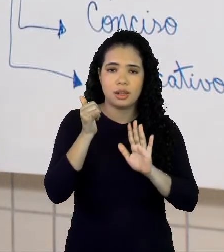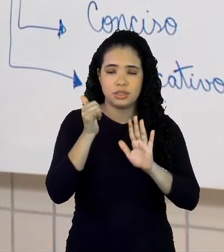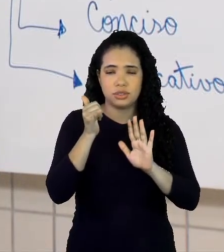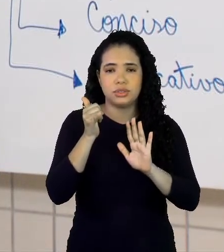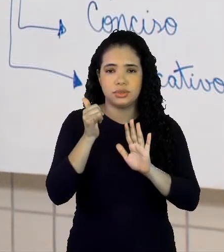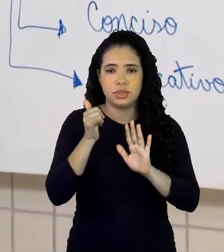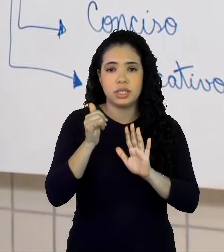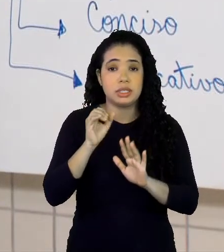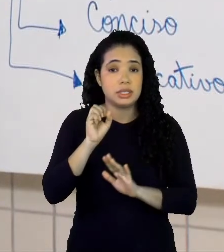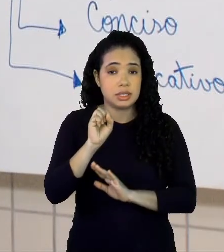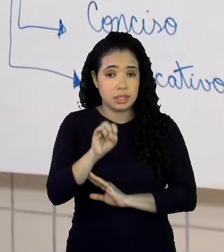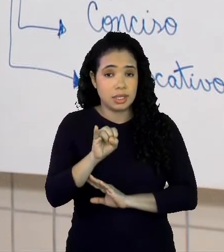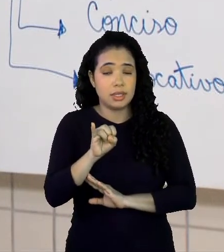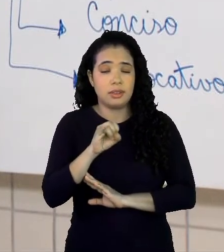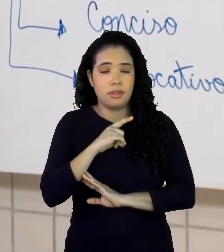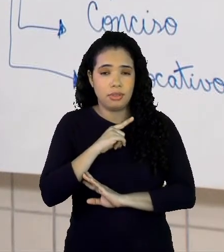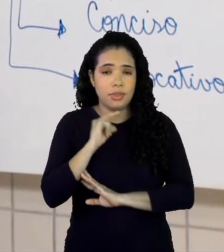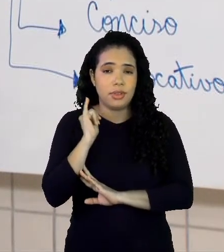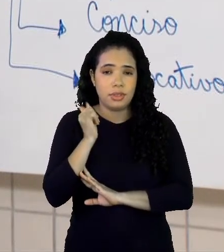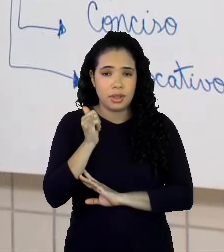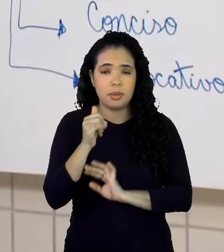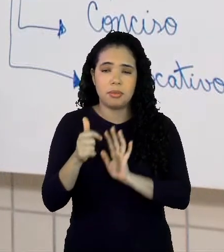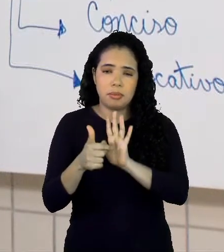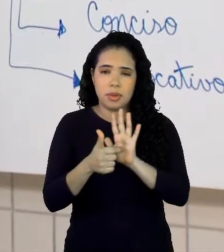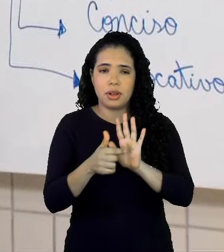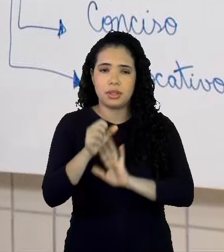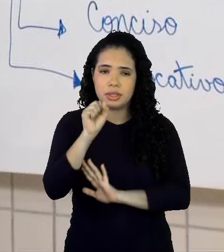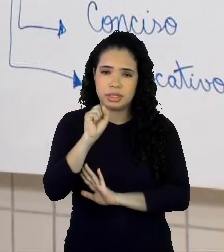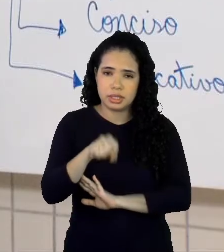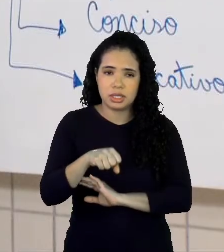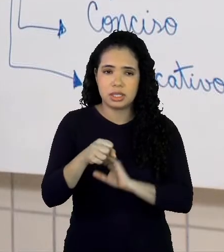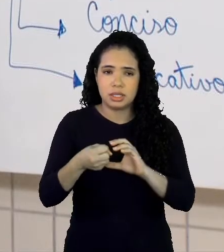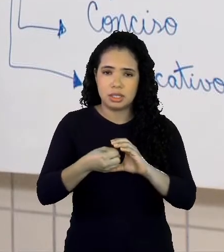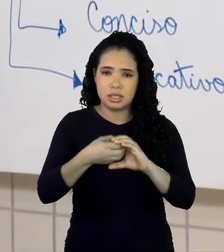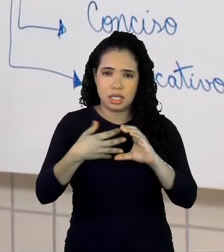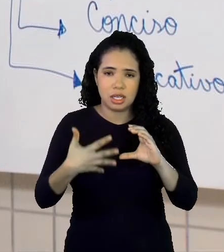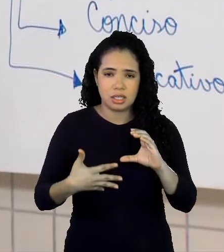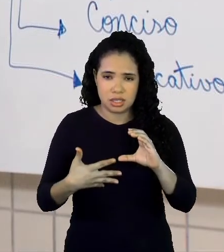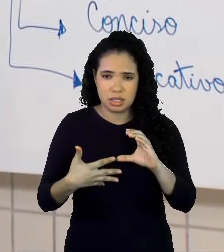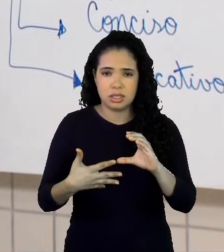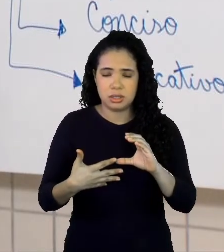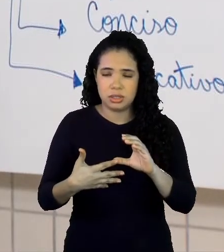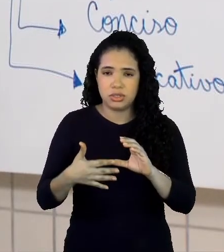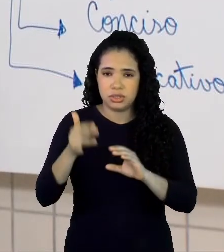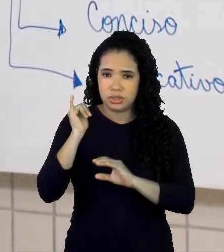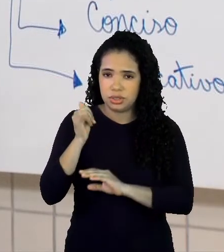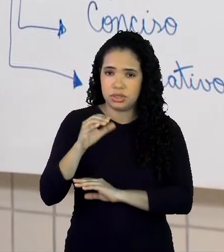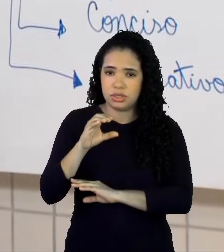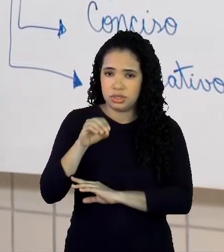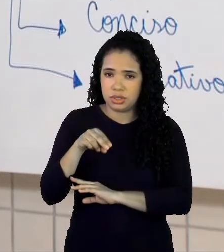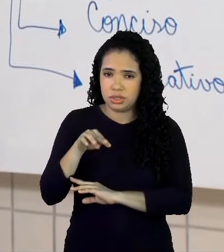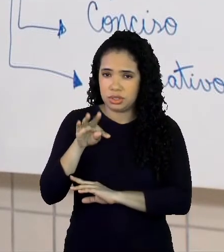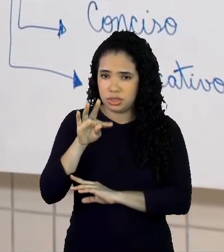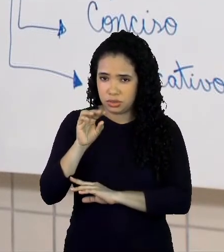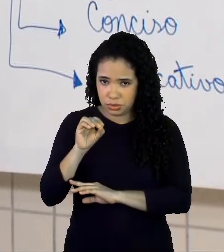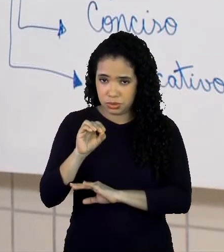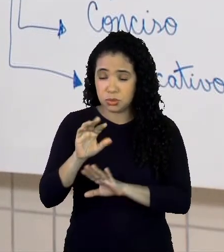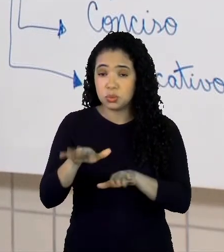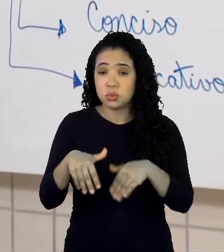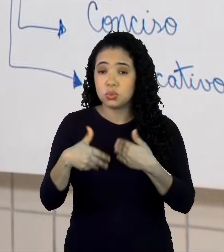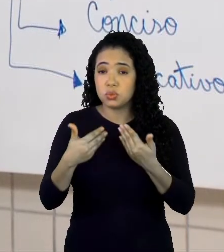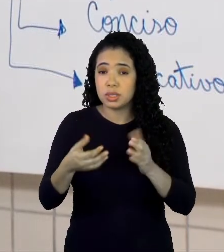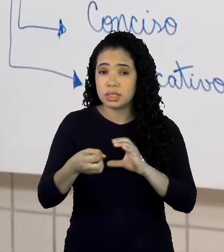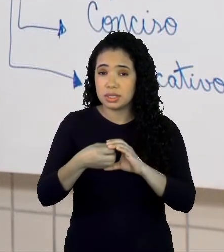uma narratividade, ele apresenta, sim, as características básicas de um conto. E quais são as características básicas de um